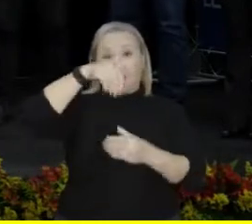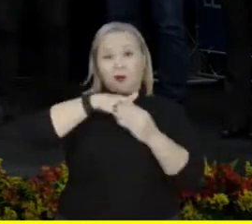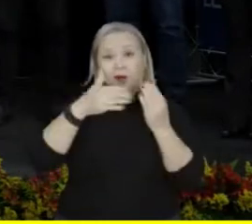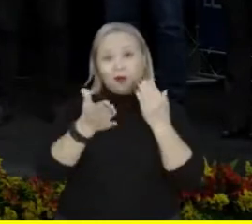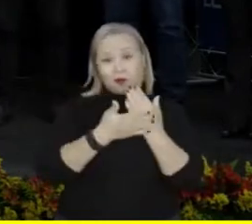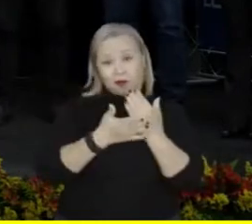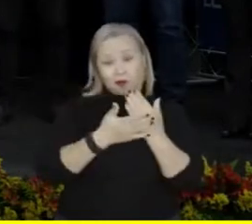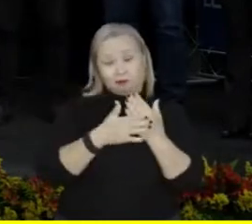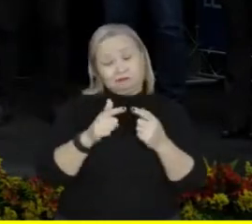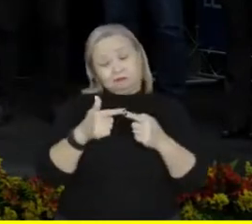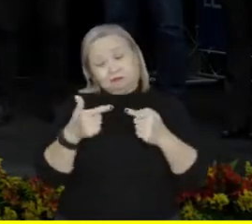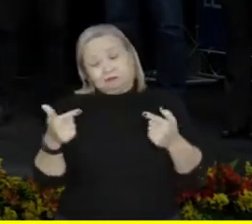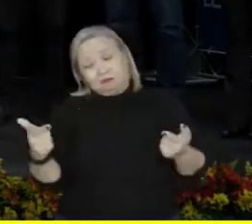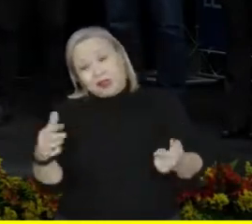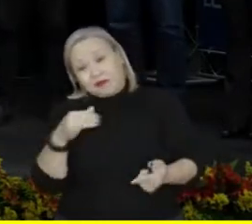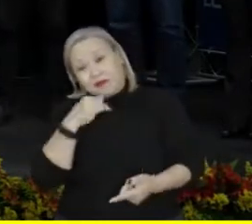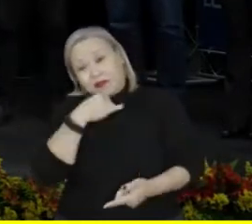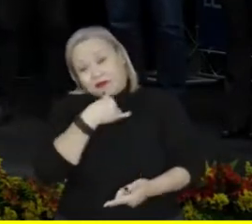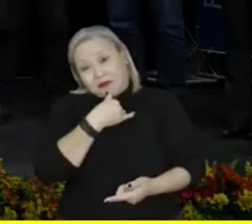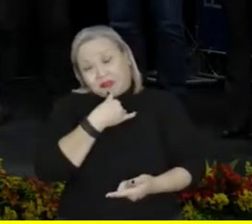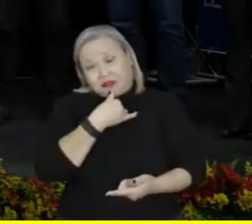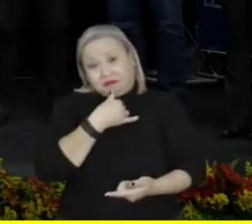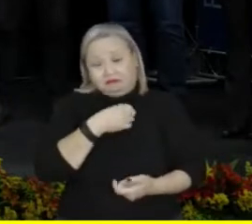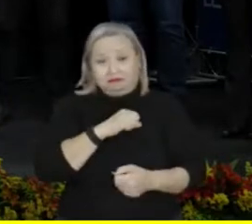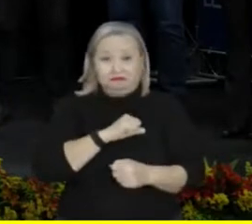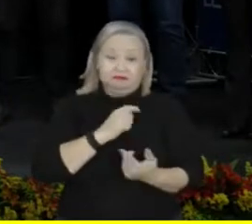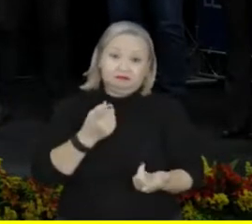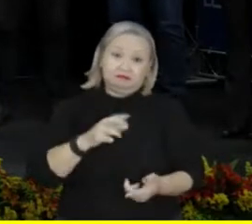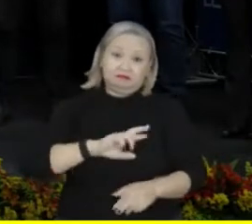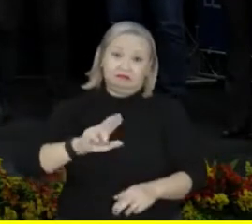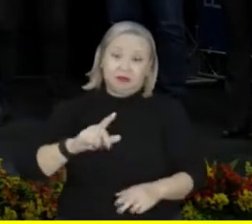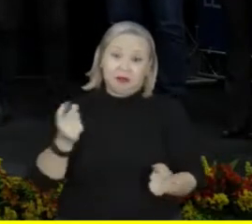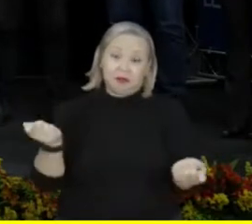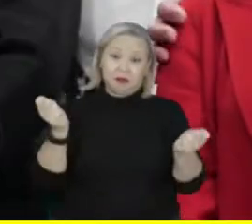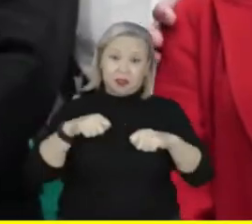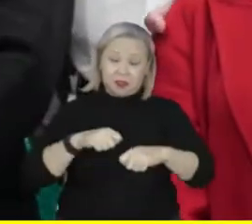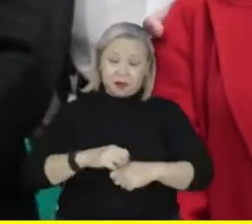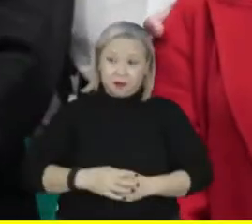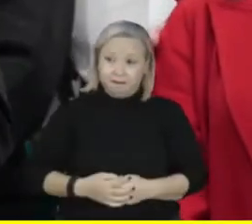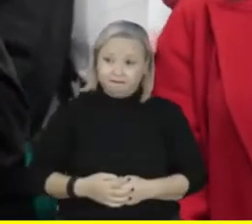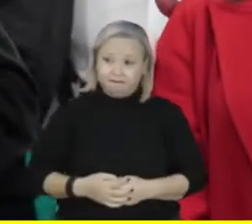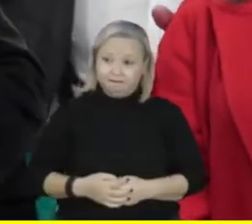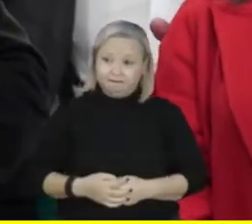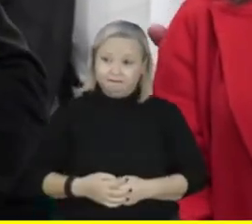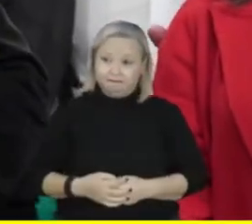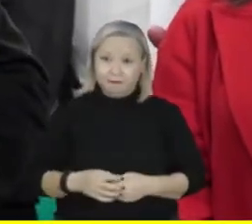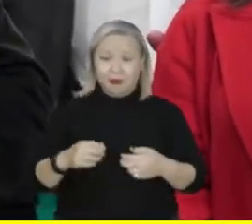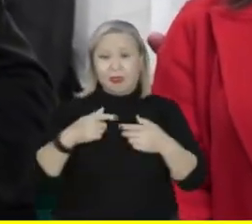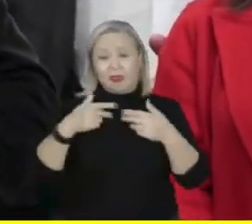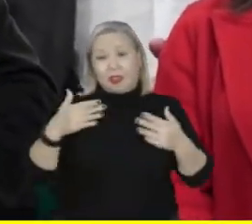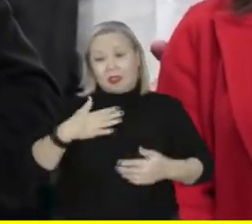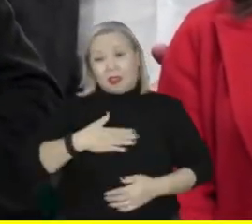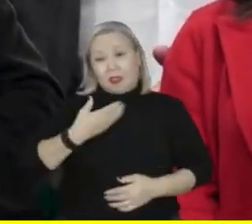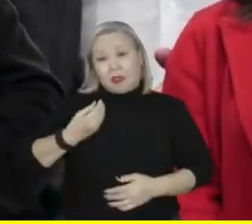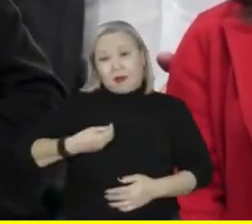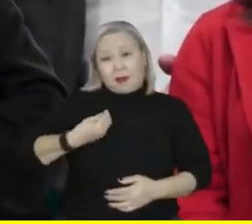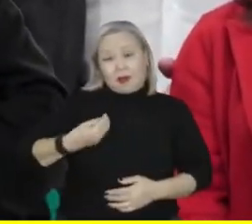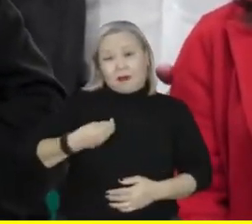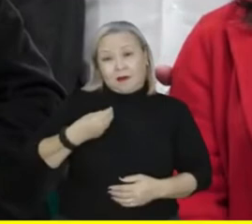é possível é uma coisa na minha vida que